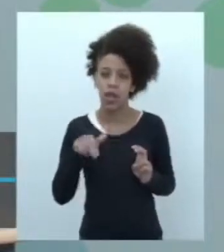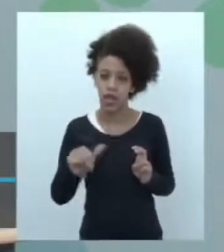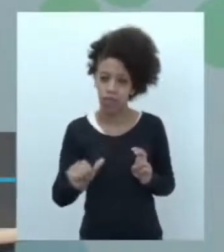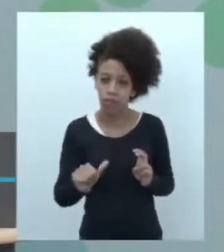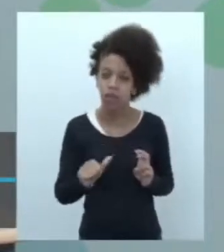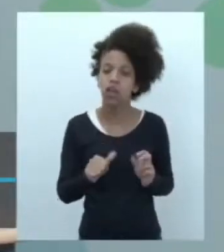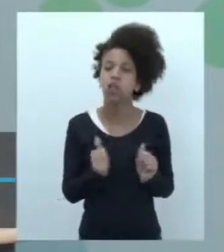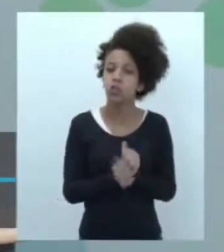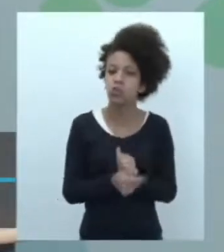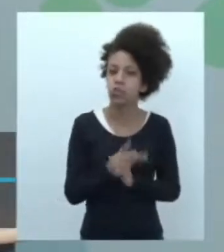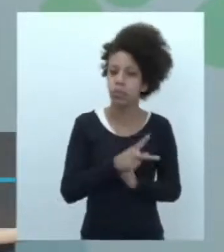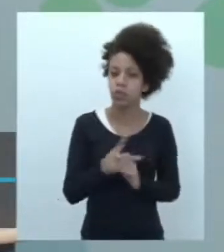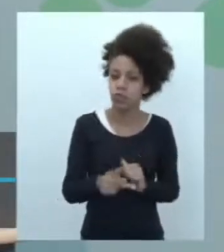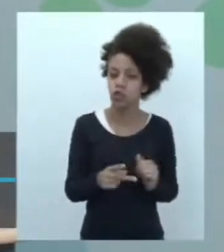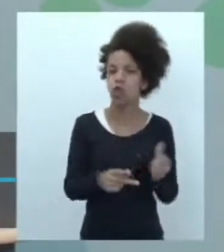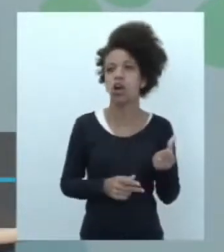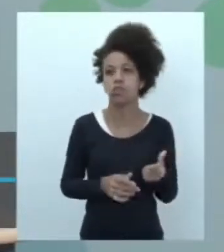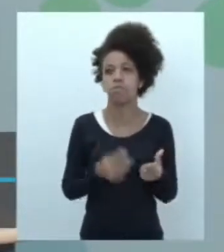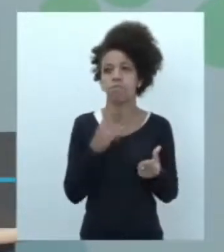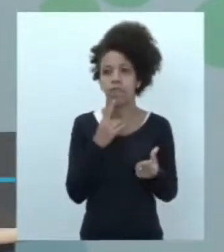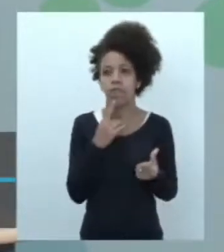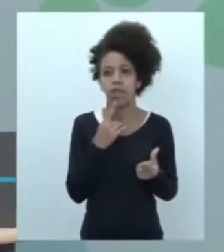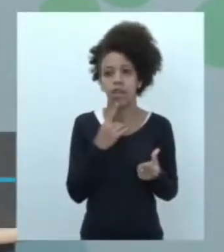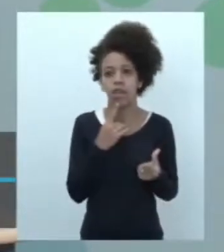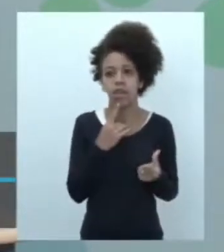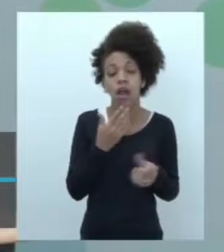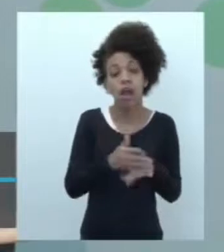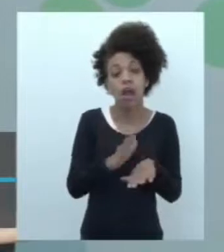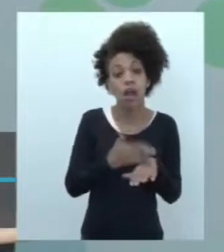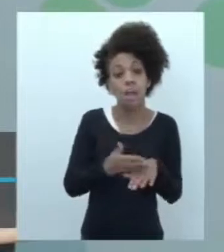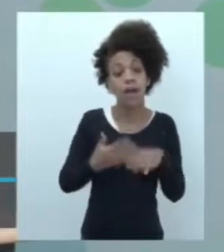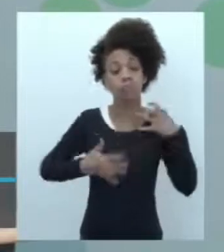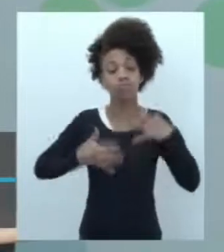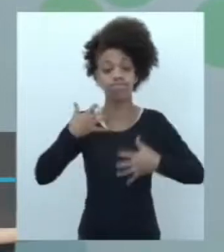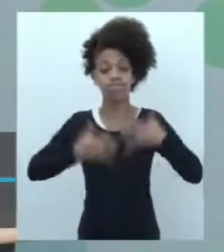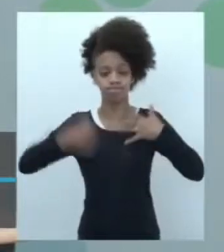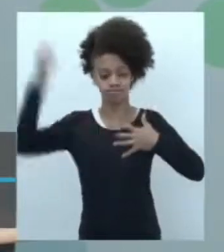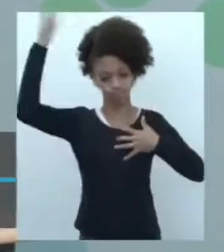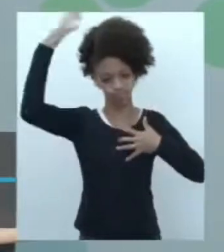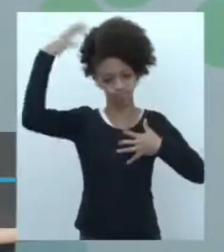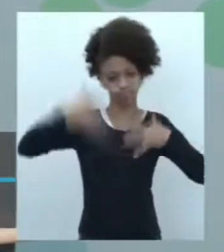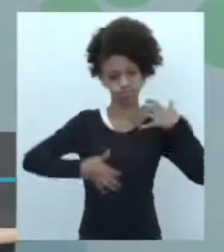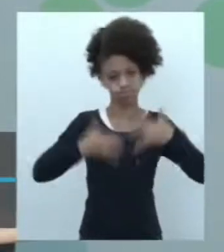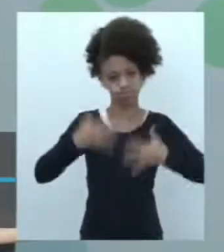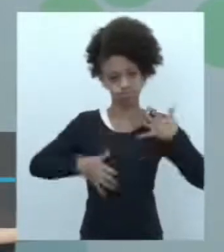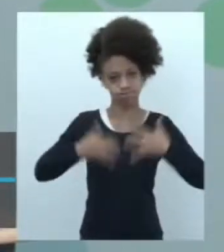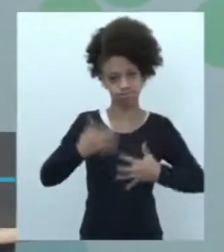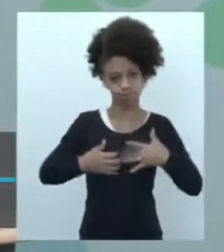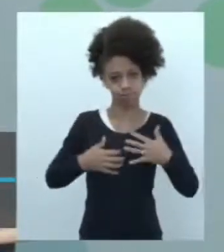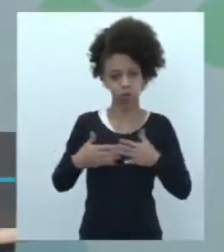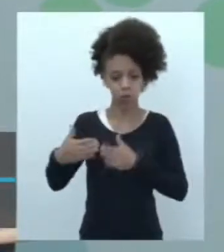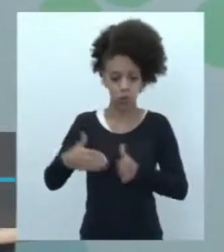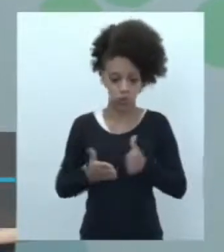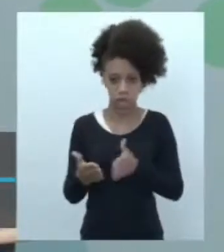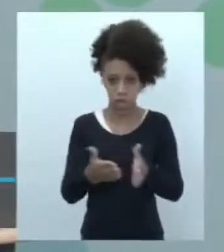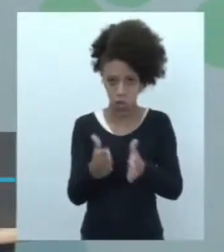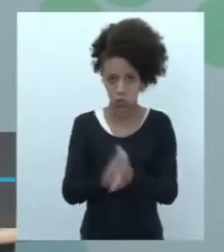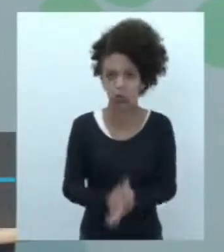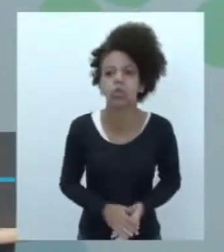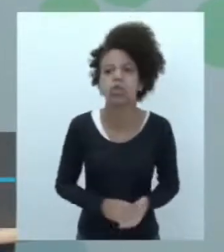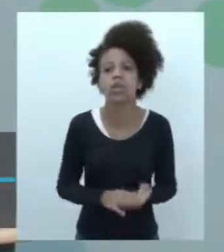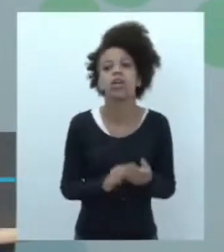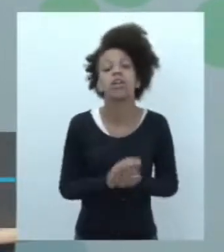Lucelene responderam o hábito de tomar banho dos indígenas. Lorena e professora